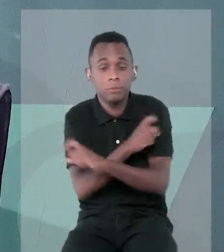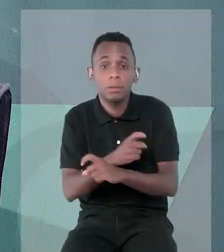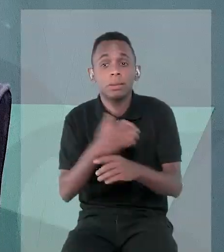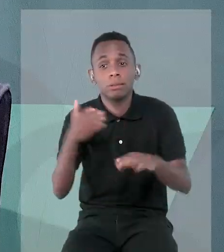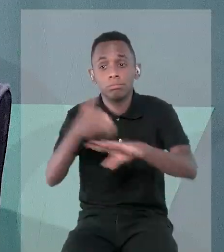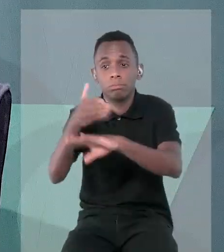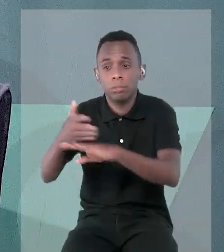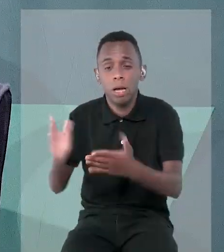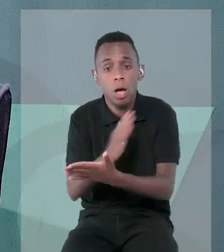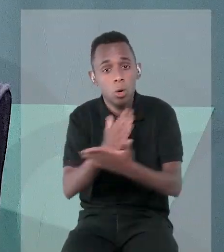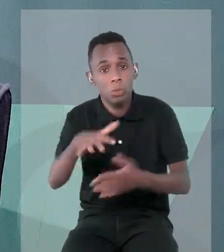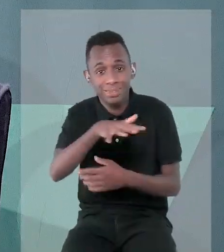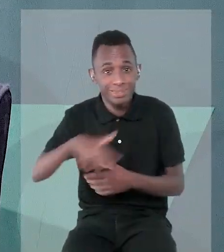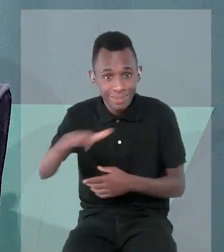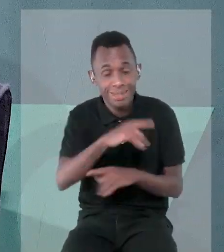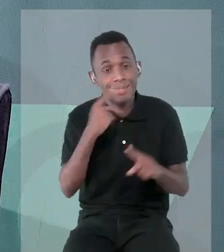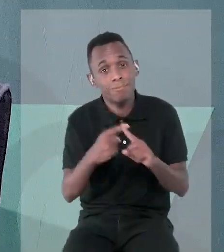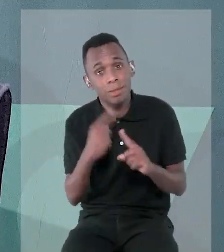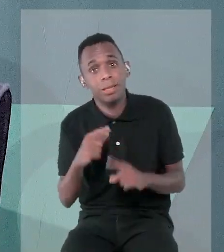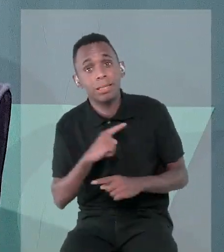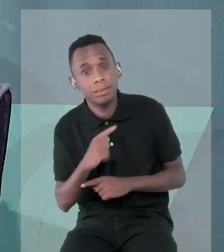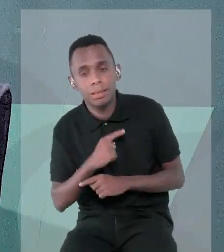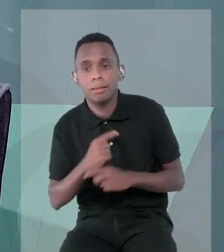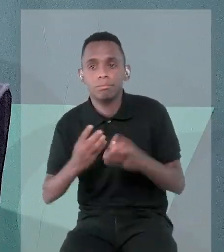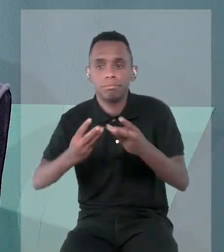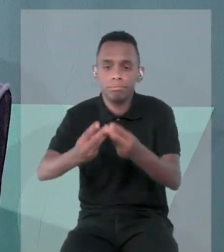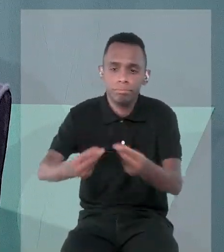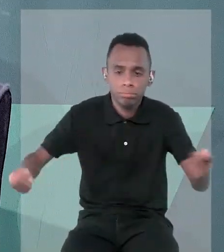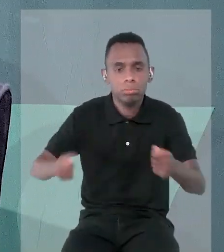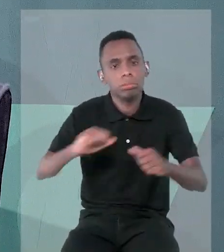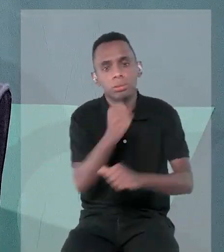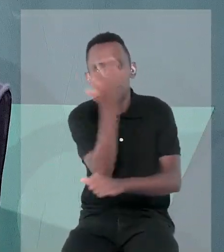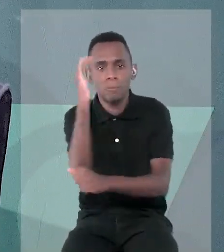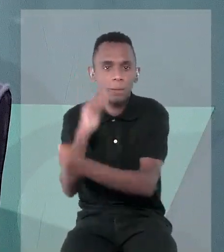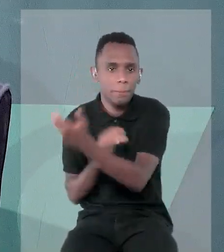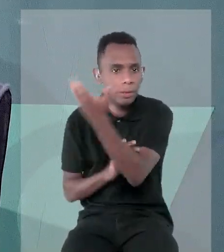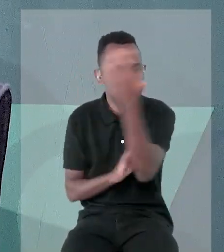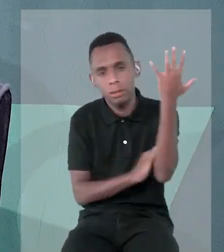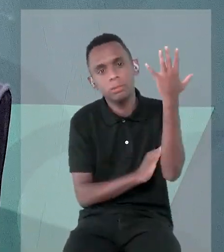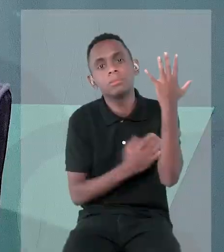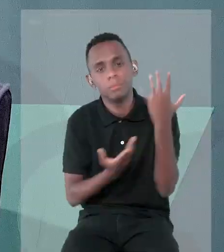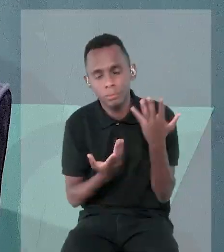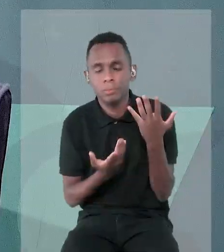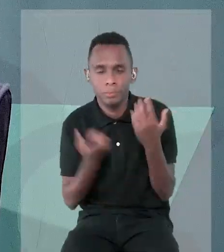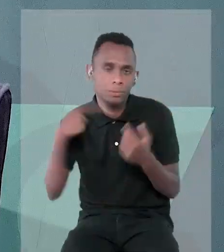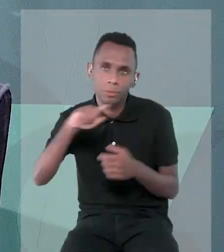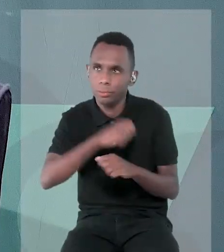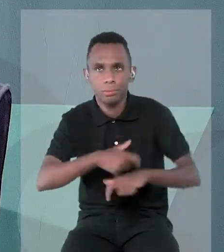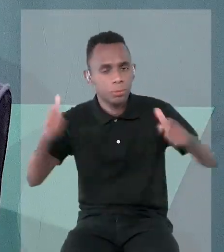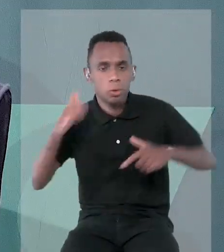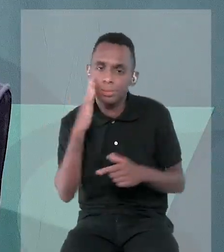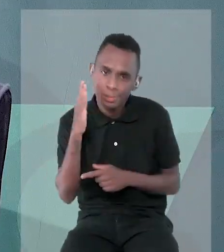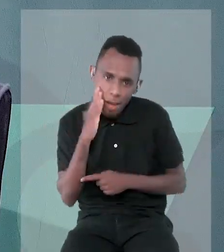alguns mercados porque existe, né, uma destruição do meio ambiente conhecida de todos,